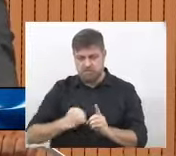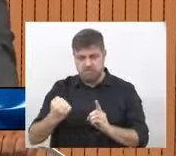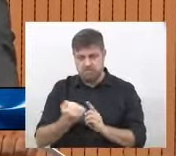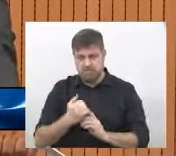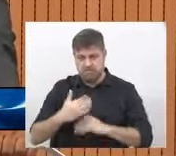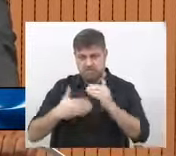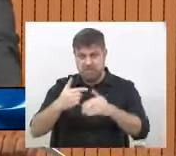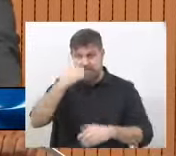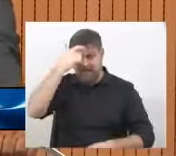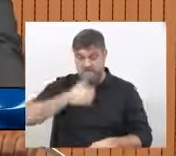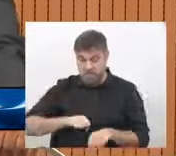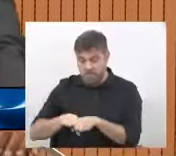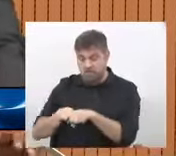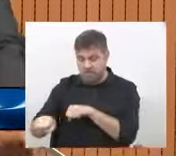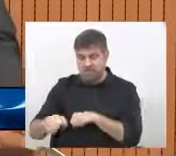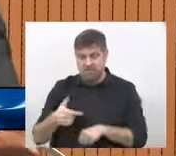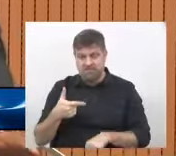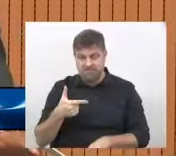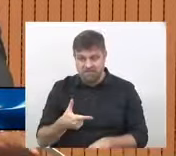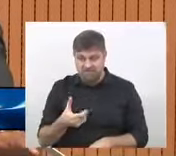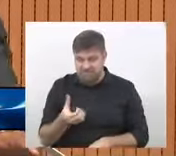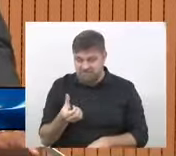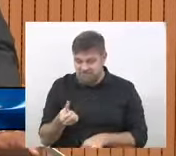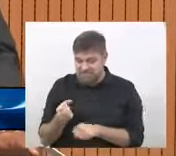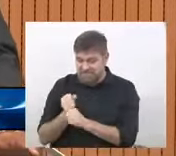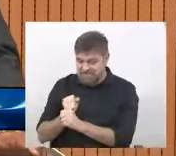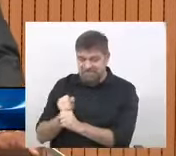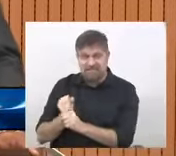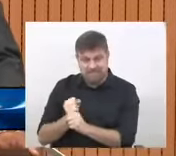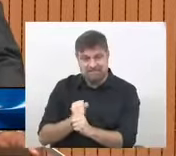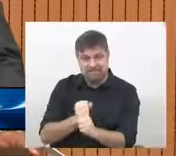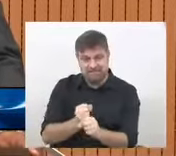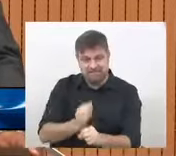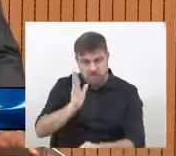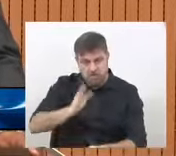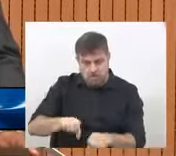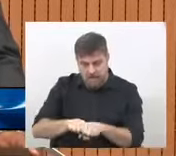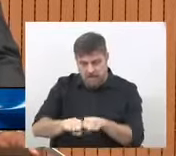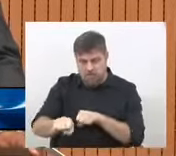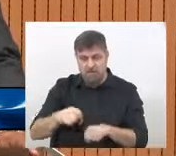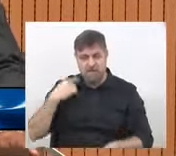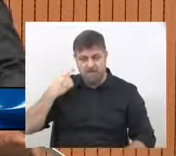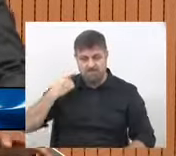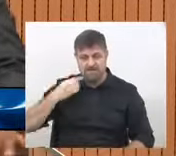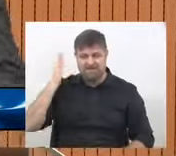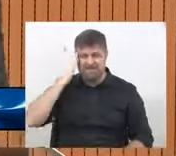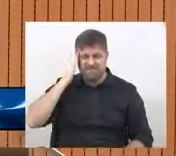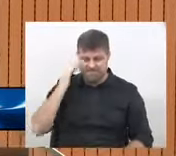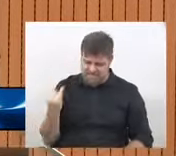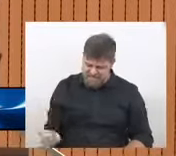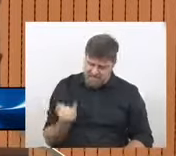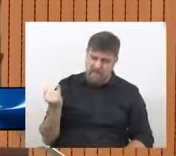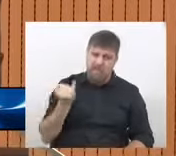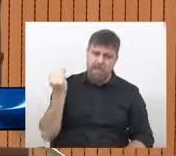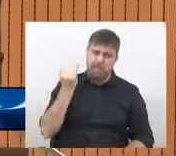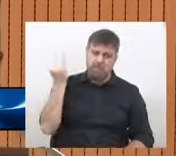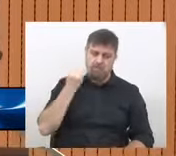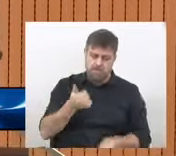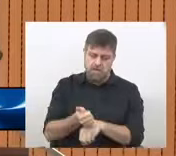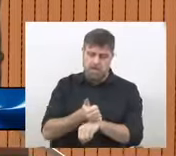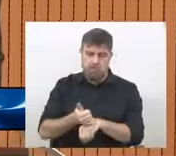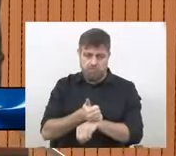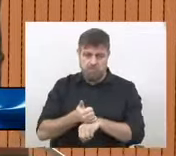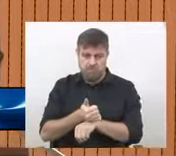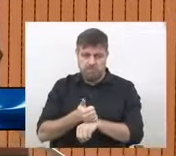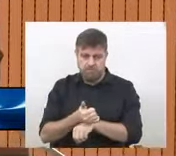há 26 anos, quase 25, 26 anos, e sei o quanto que o advogado é importante, vereador Cirilo. Nós